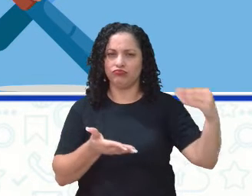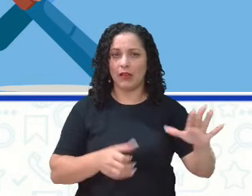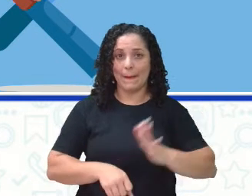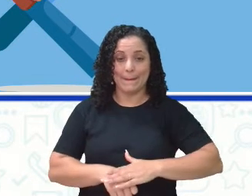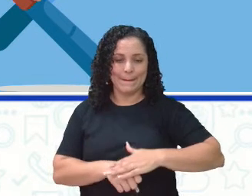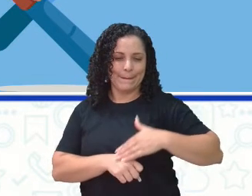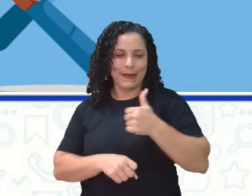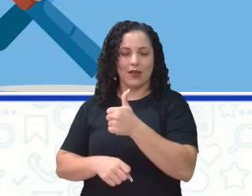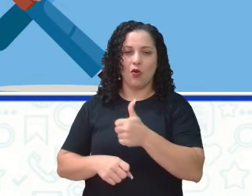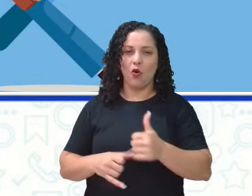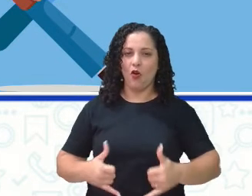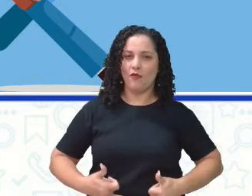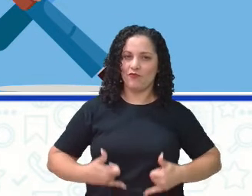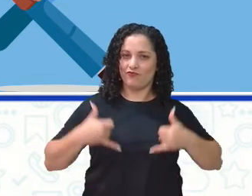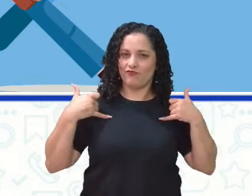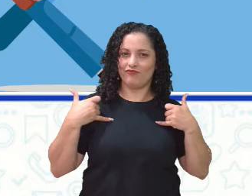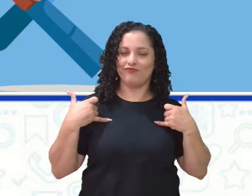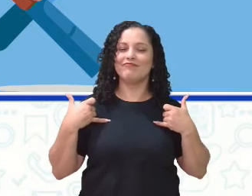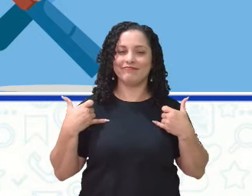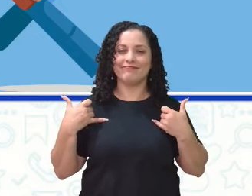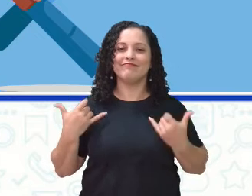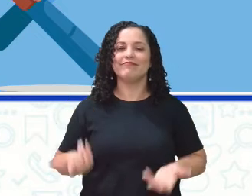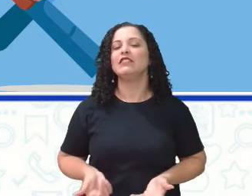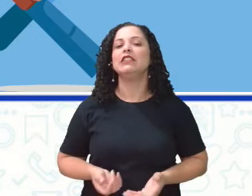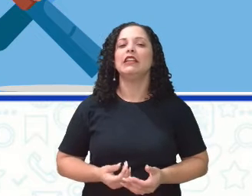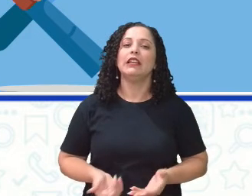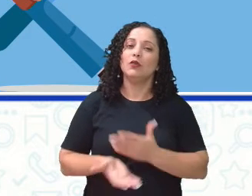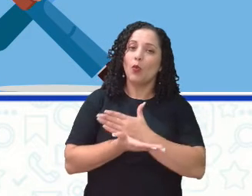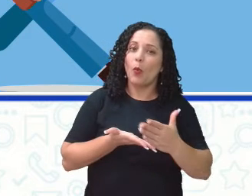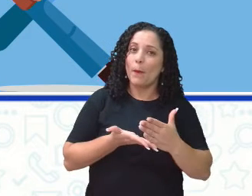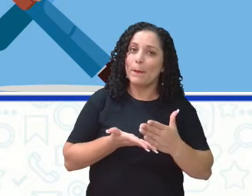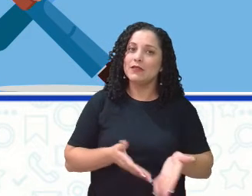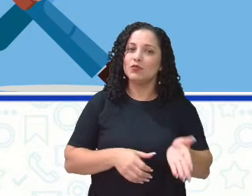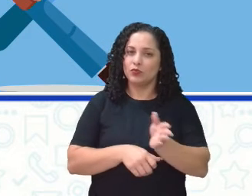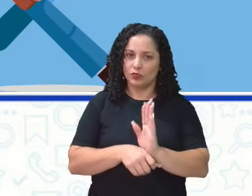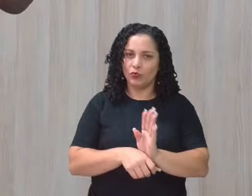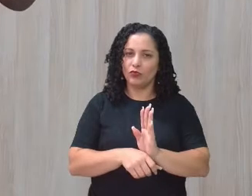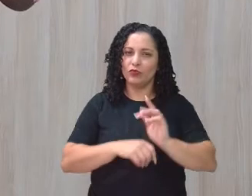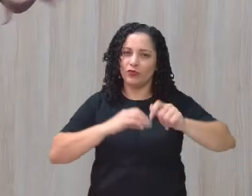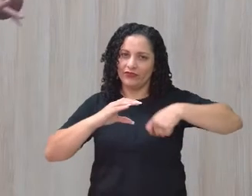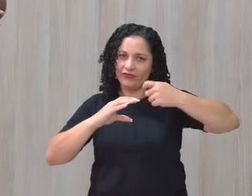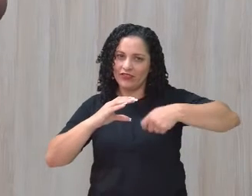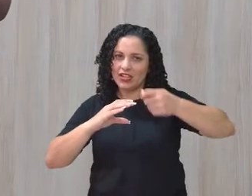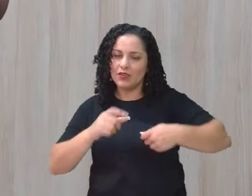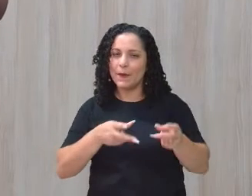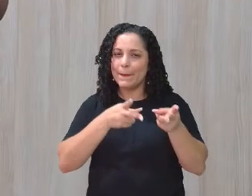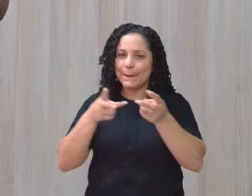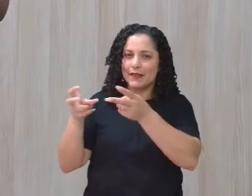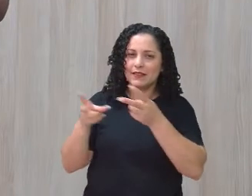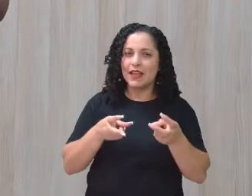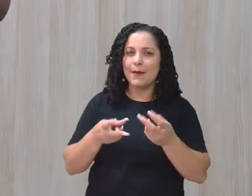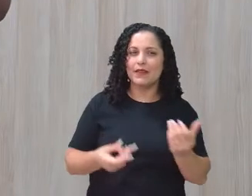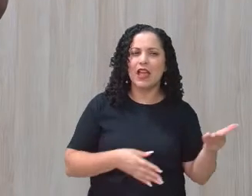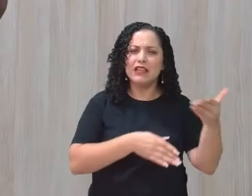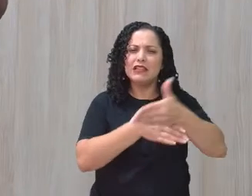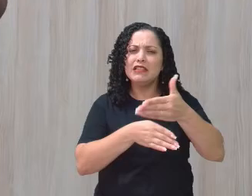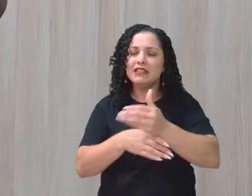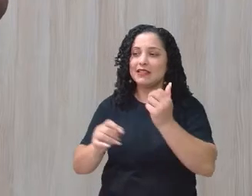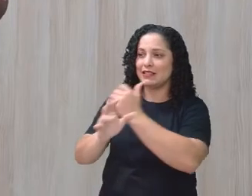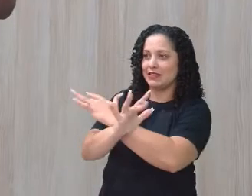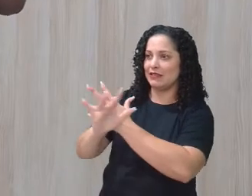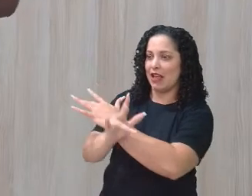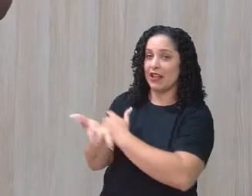melhor carteiro da cidade. Então, no comecinho do curta, a gente já percebe, enquanto ele está ali apresentando a cidade. A gente sabe que é uma